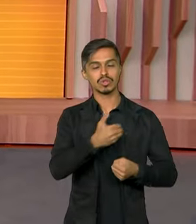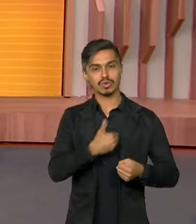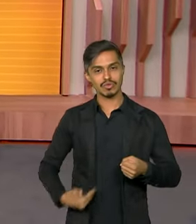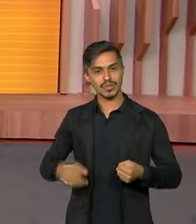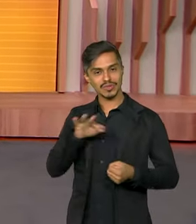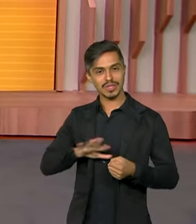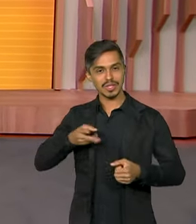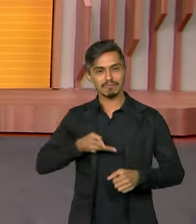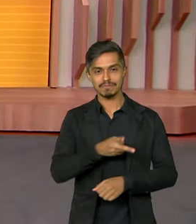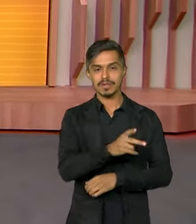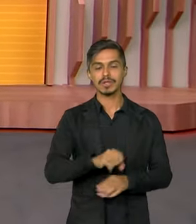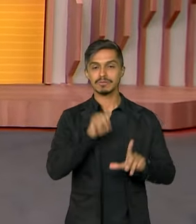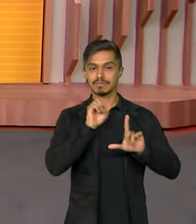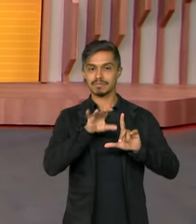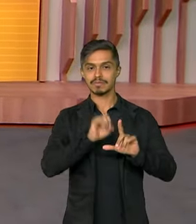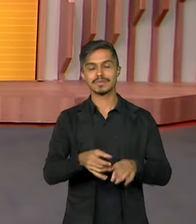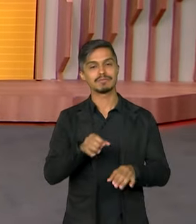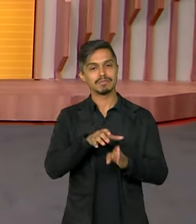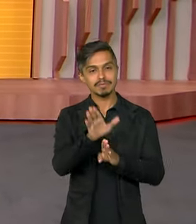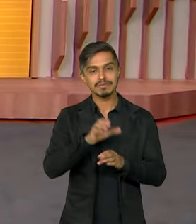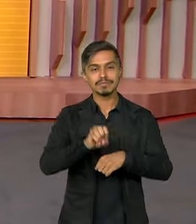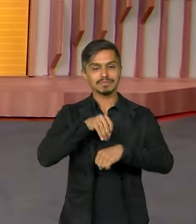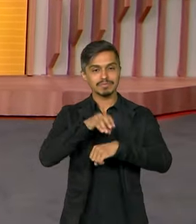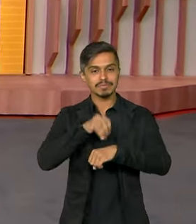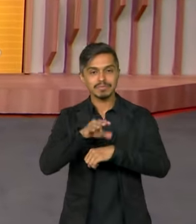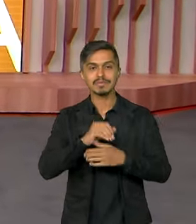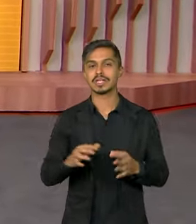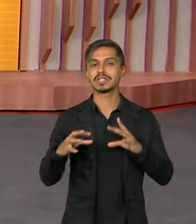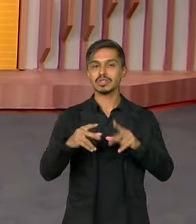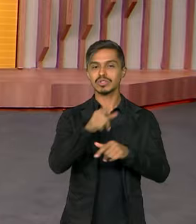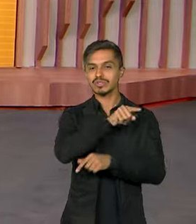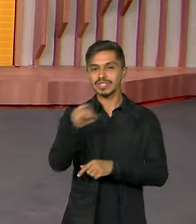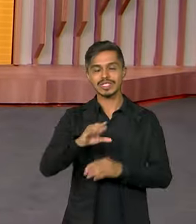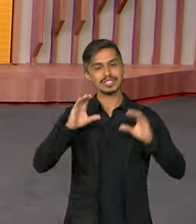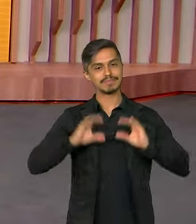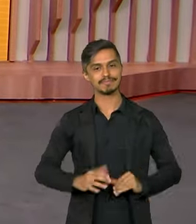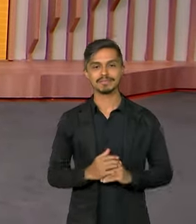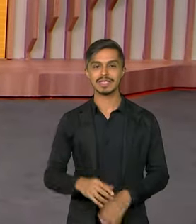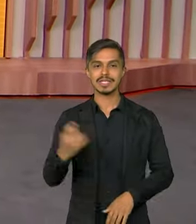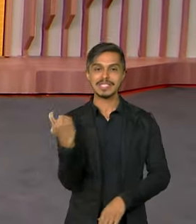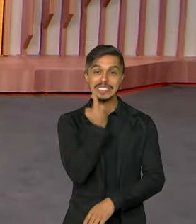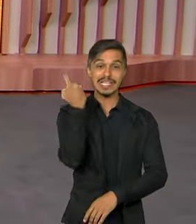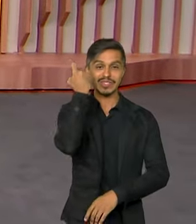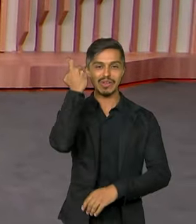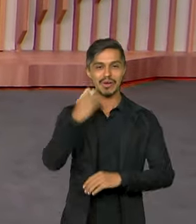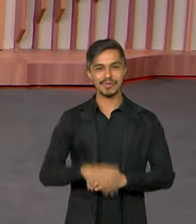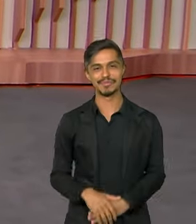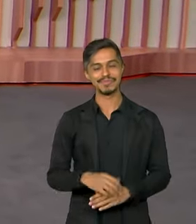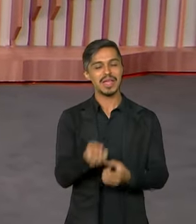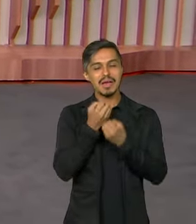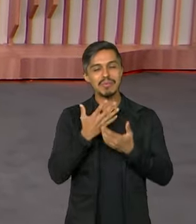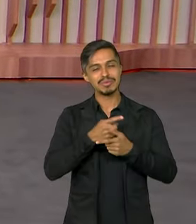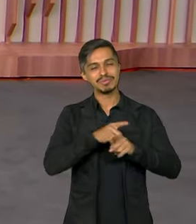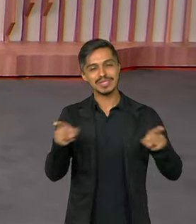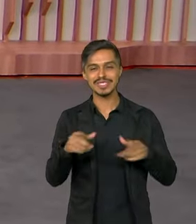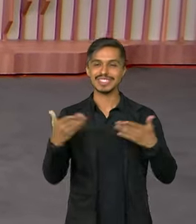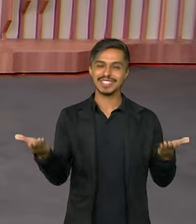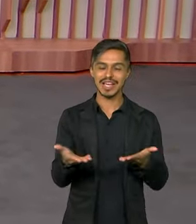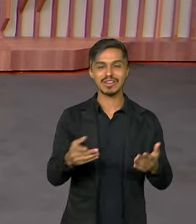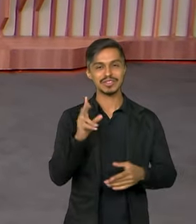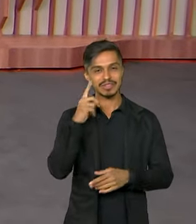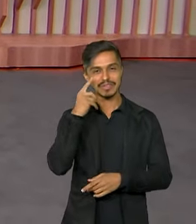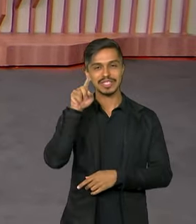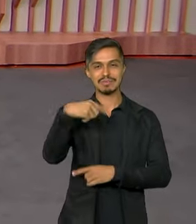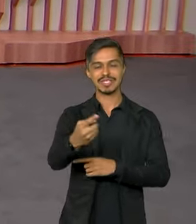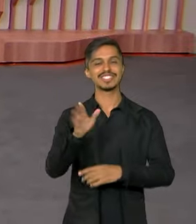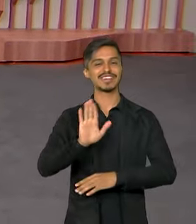federal com eventos ao vivo, dicas e serviços para você, cidadão. Sextou, ótima sexta-feira para todo mundo e a gente se vê.